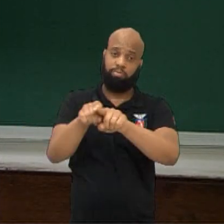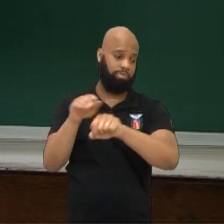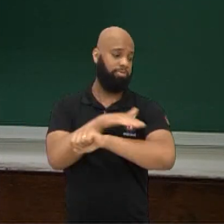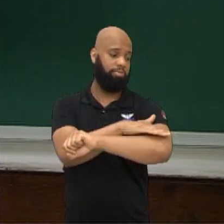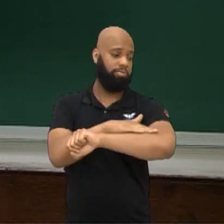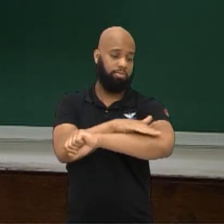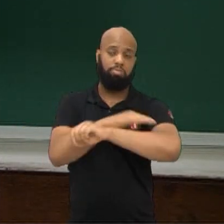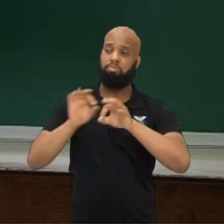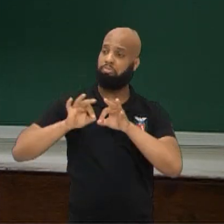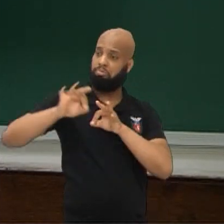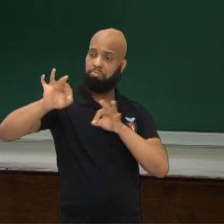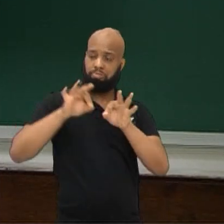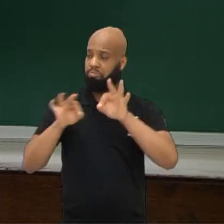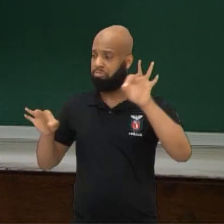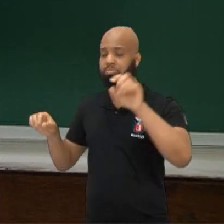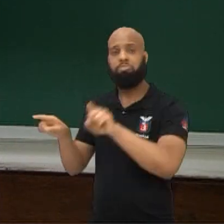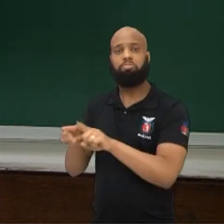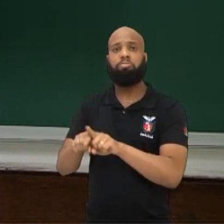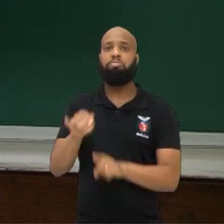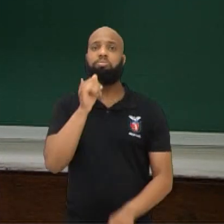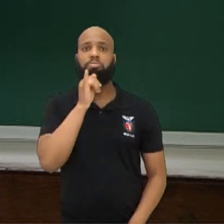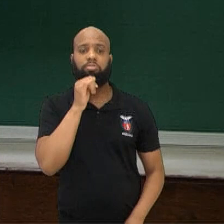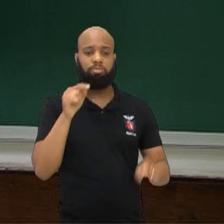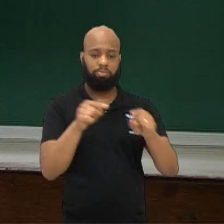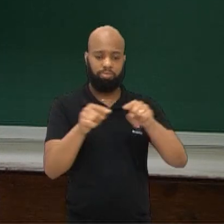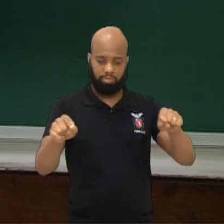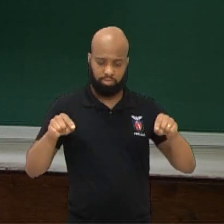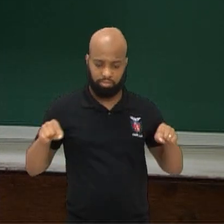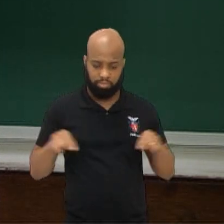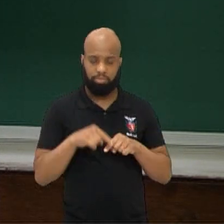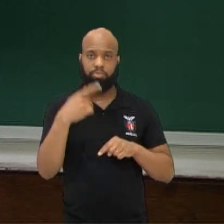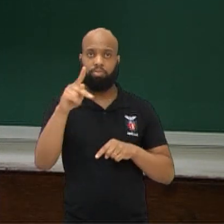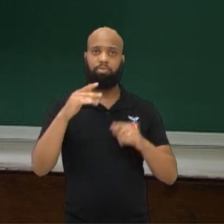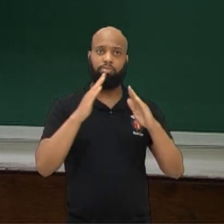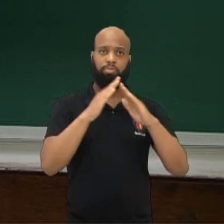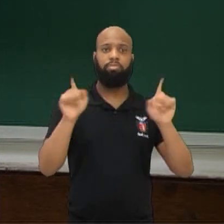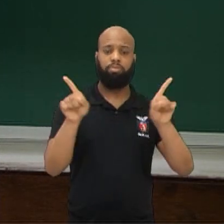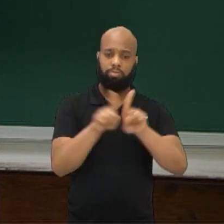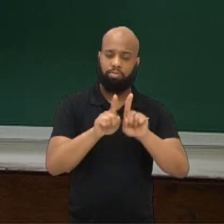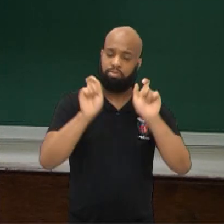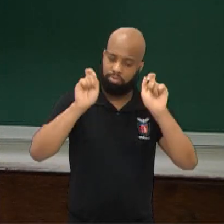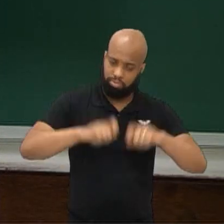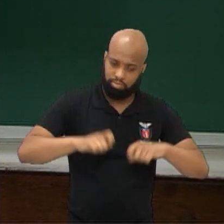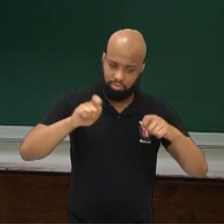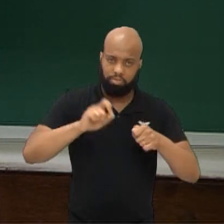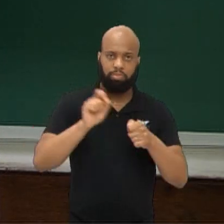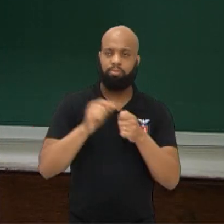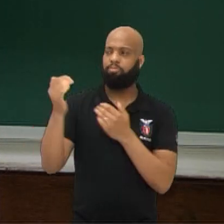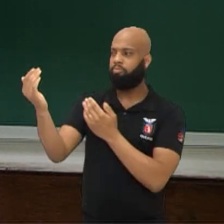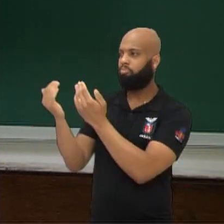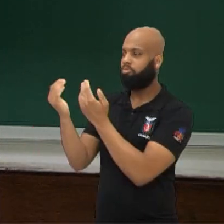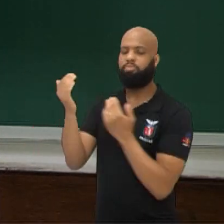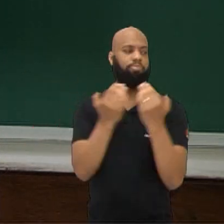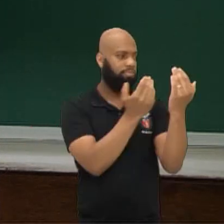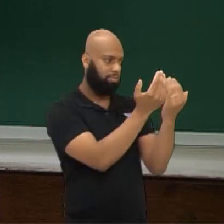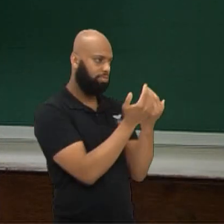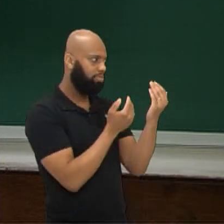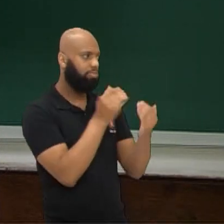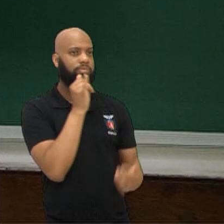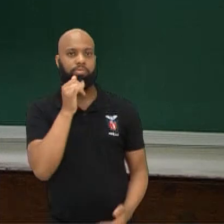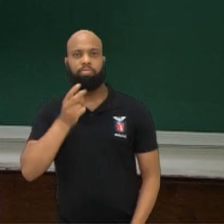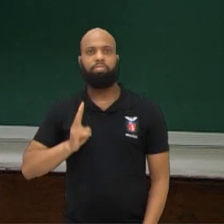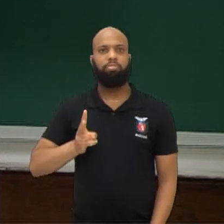Você pode pegar, por exemplo, a sala da sua casa. Você pode fazer comparações também,